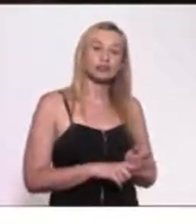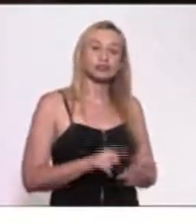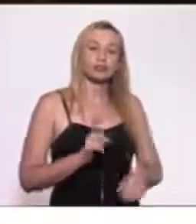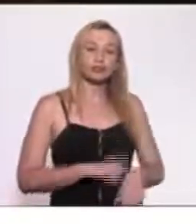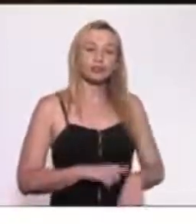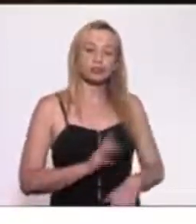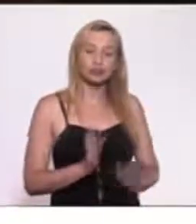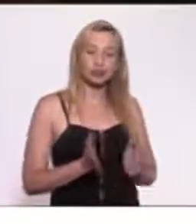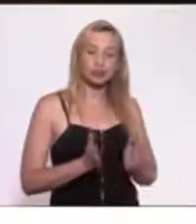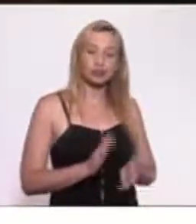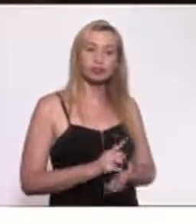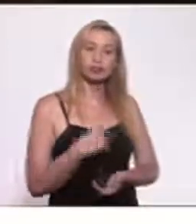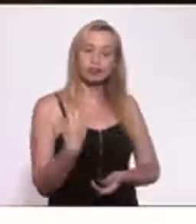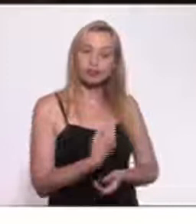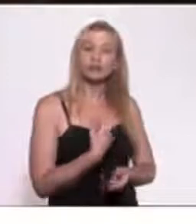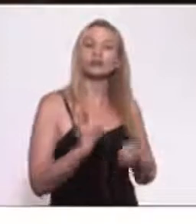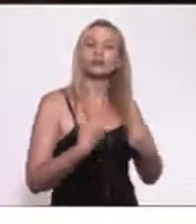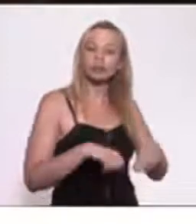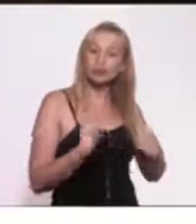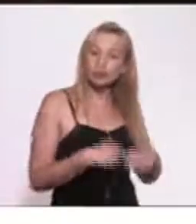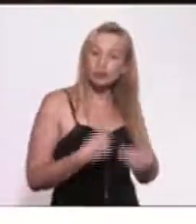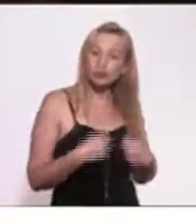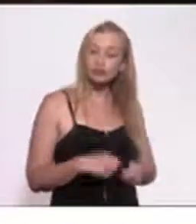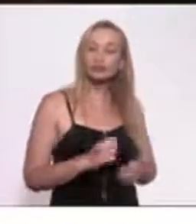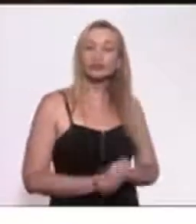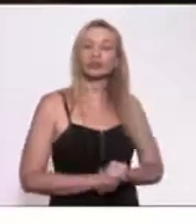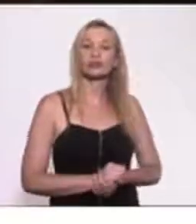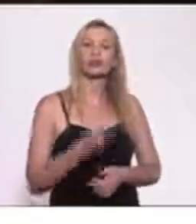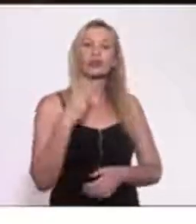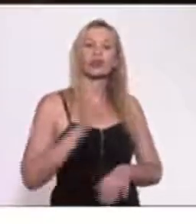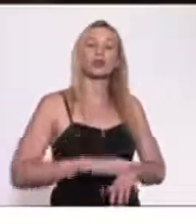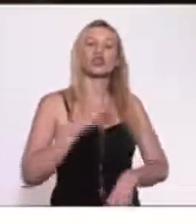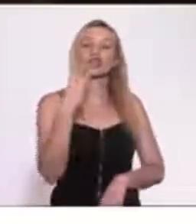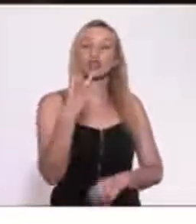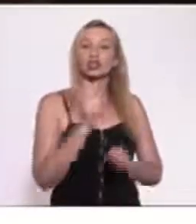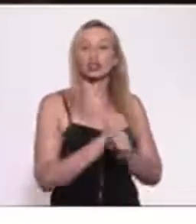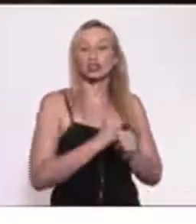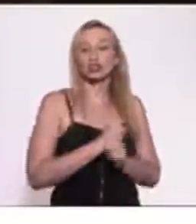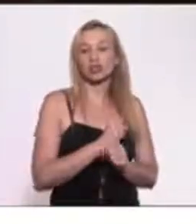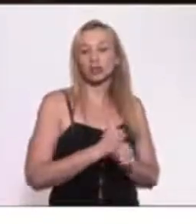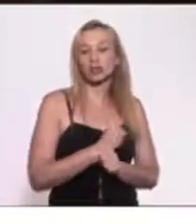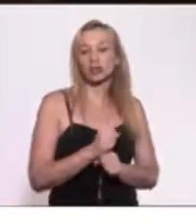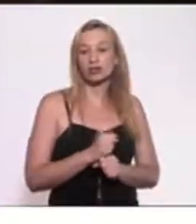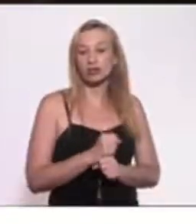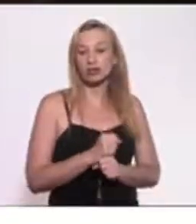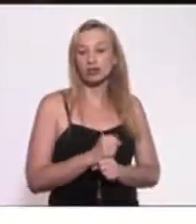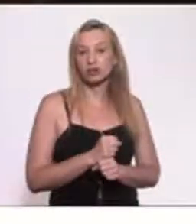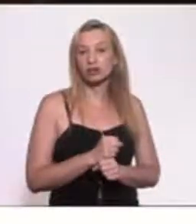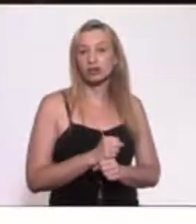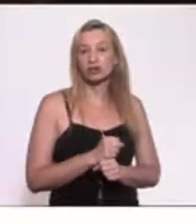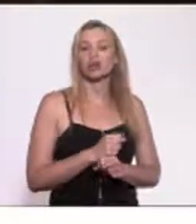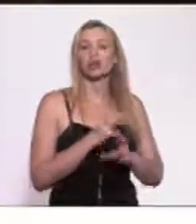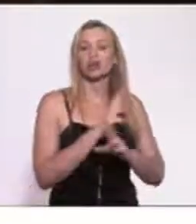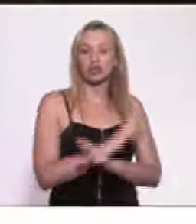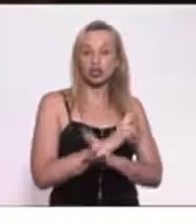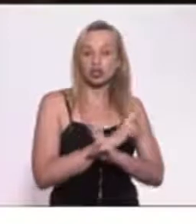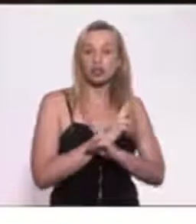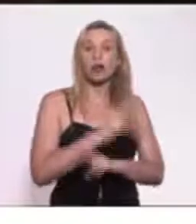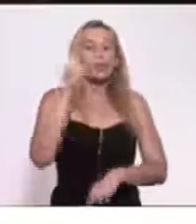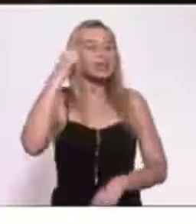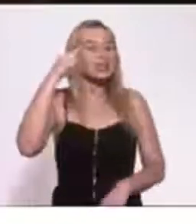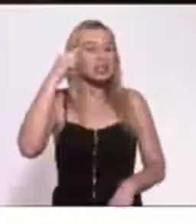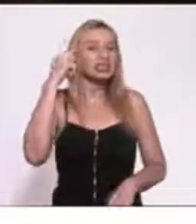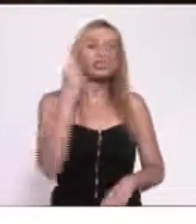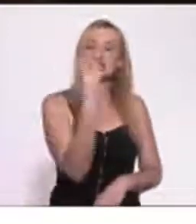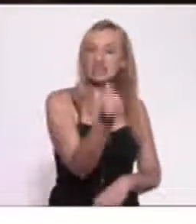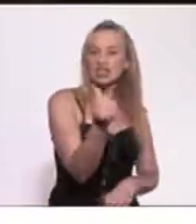nós precisamos prorrogar esse regime por mais 3 anos. Esse regime foi feito pensando em 6 anos. Não